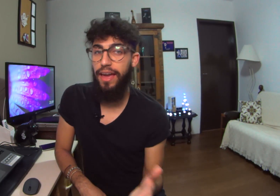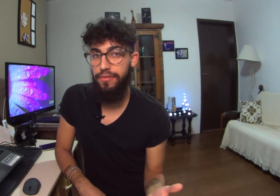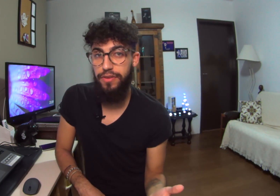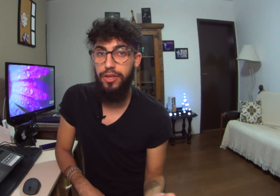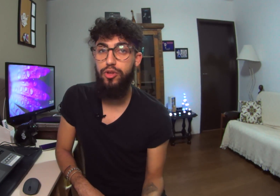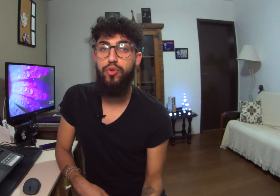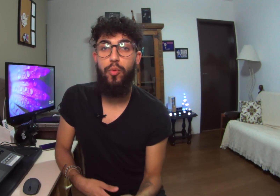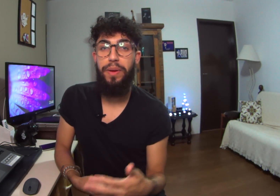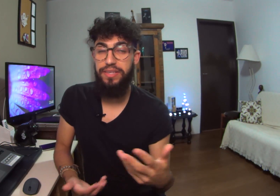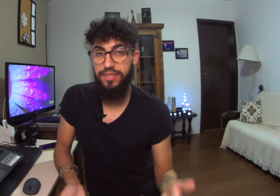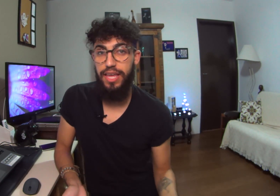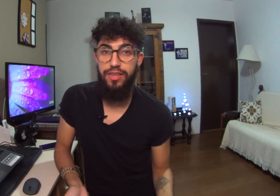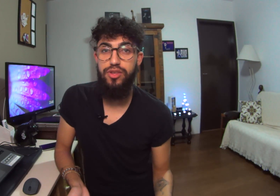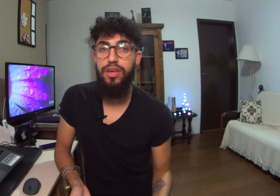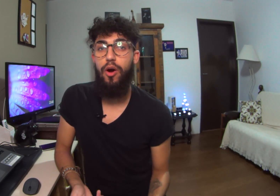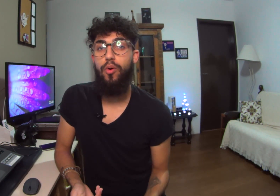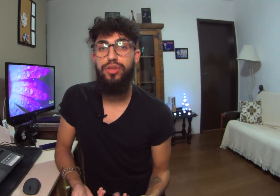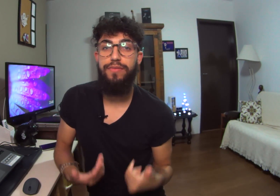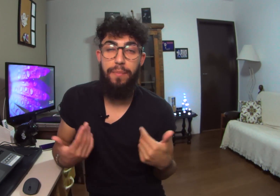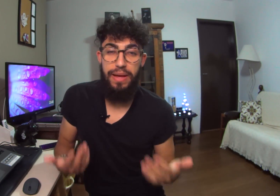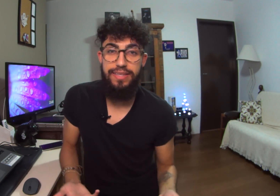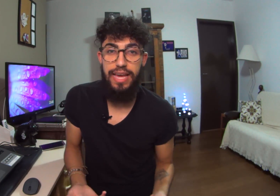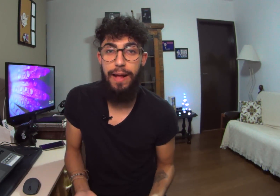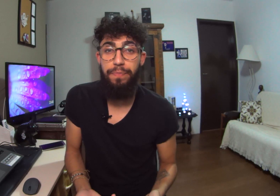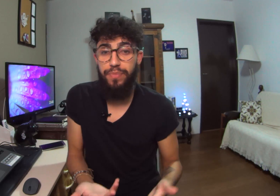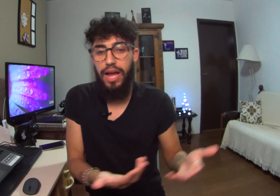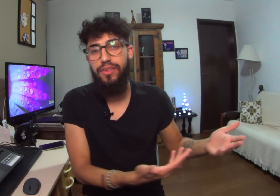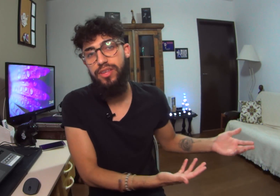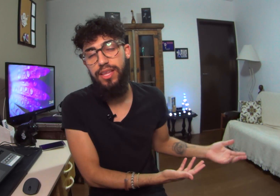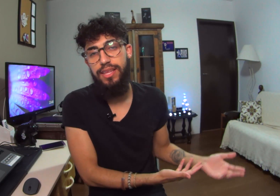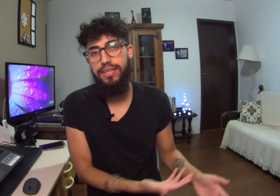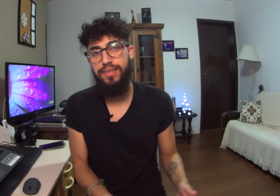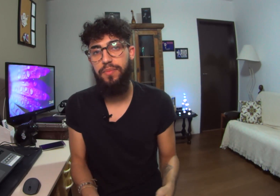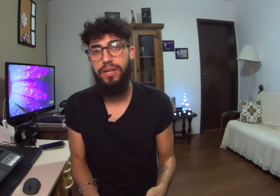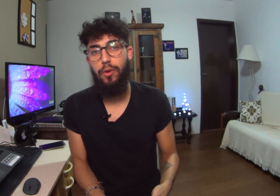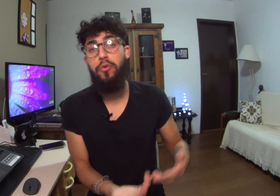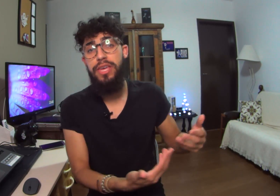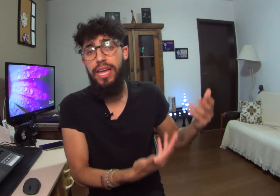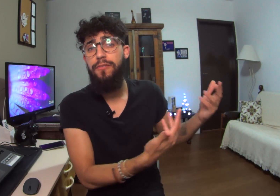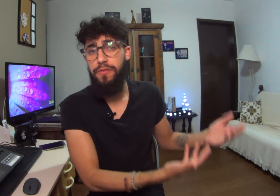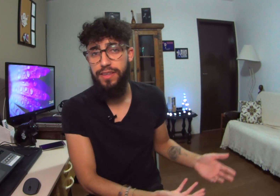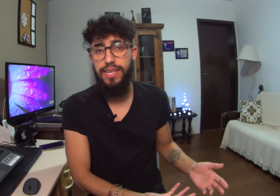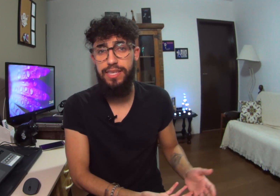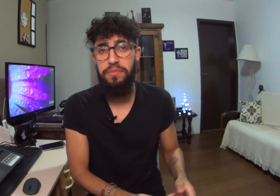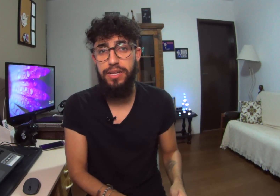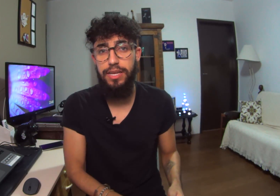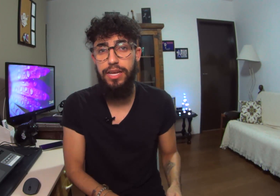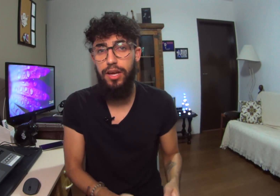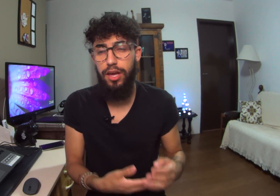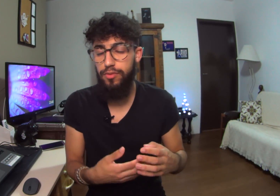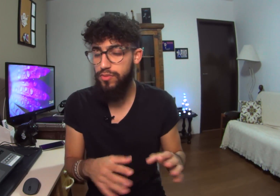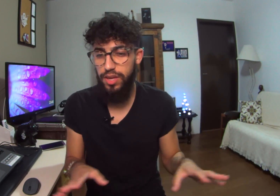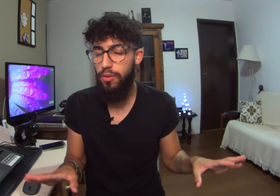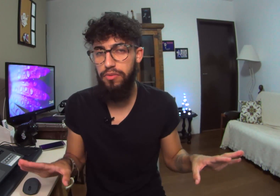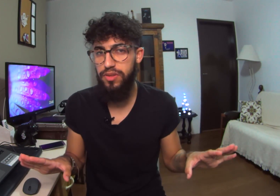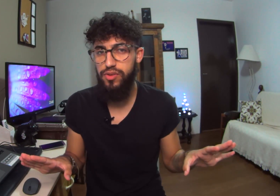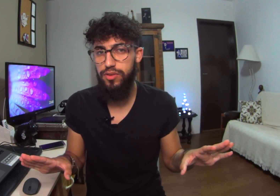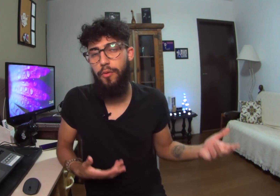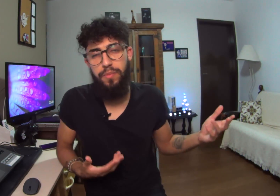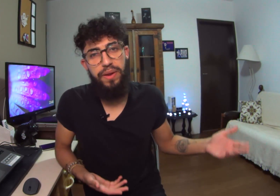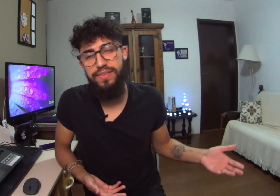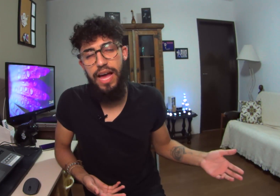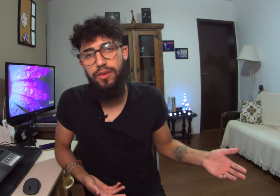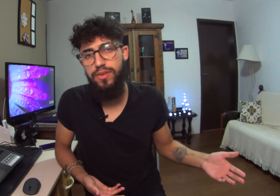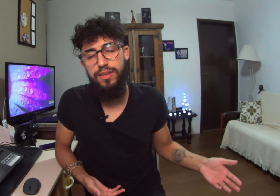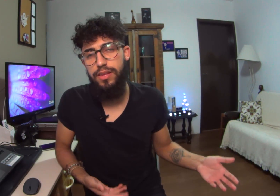uma live do presidente, onde ele vai passar a agenda dele da semana. O que ele fez na semana? Eu não sei qual é o